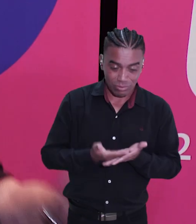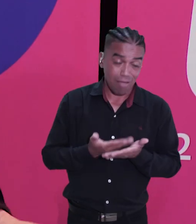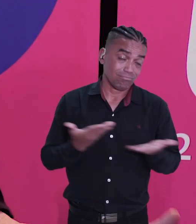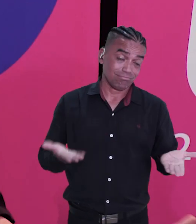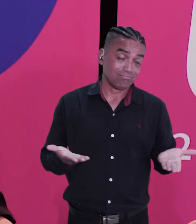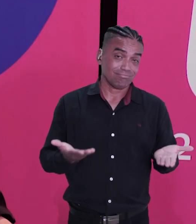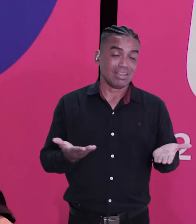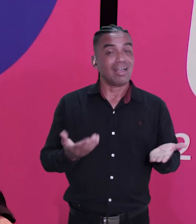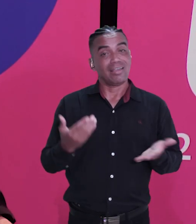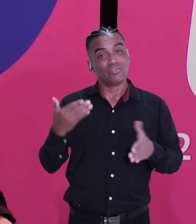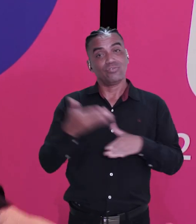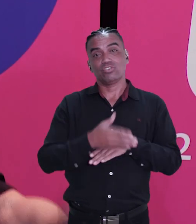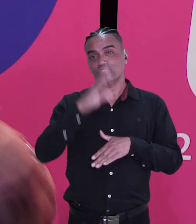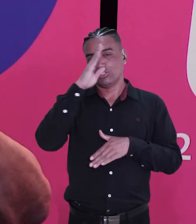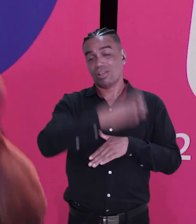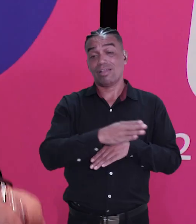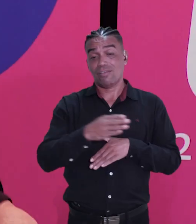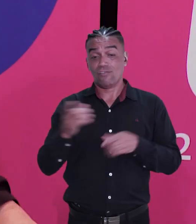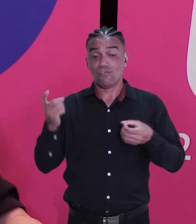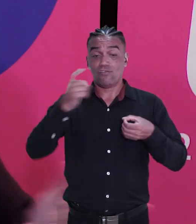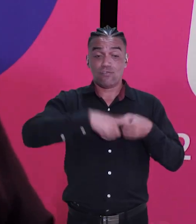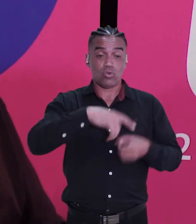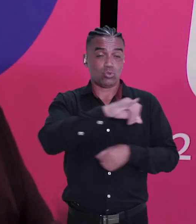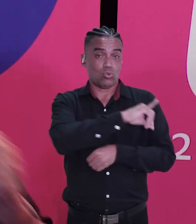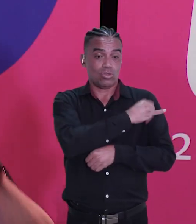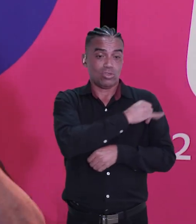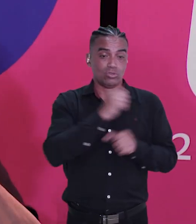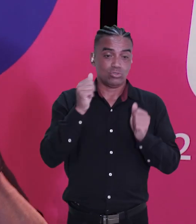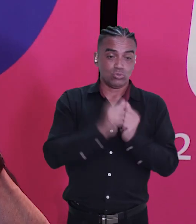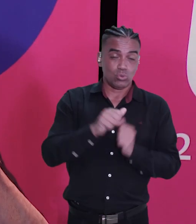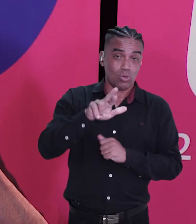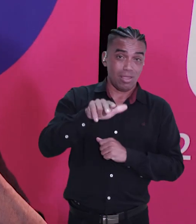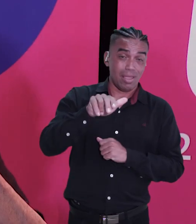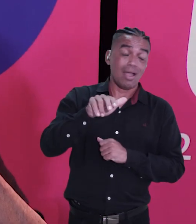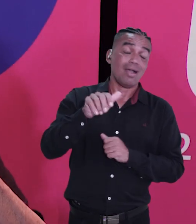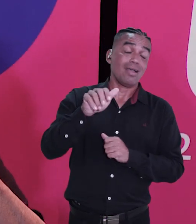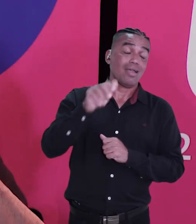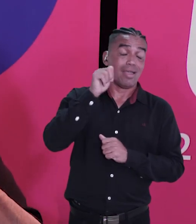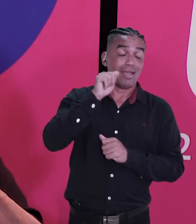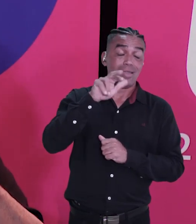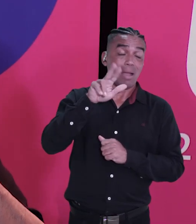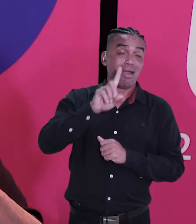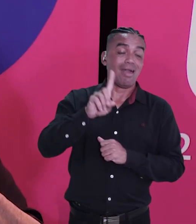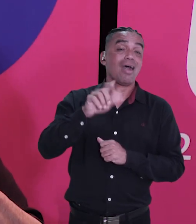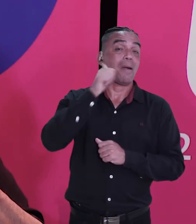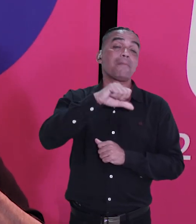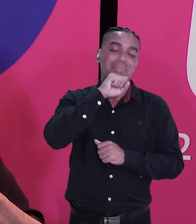que ir embora para estudar, coisa parecida, e aí fomos de vez. Né? Meu pai voltou para o Rio, comigo, com a minha irmã, com a minha